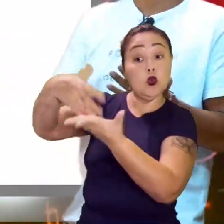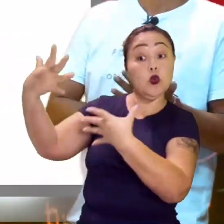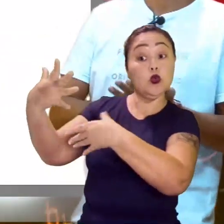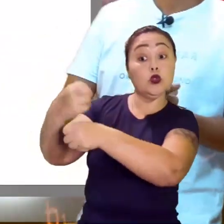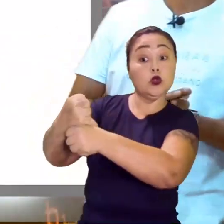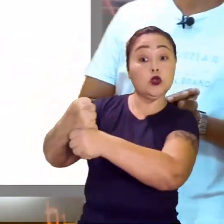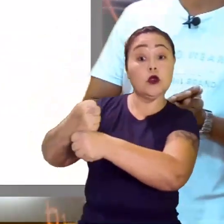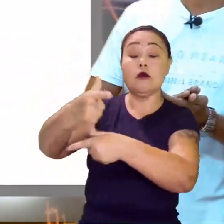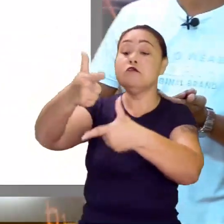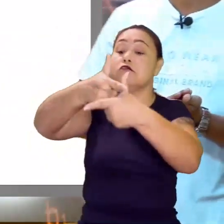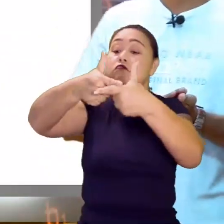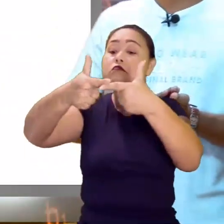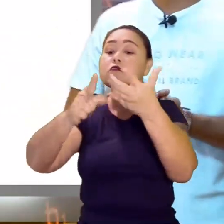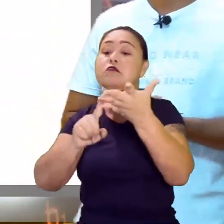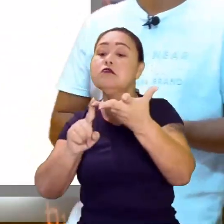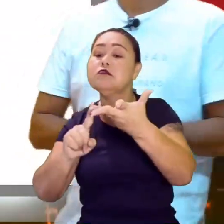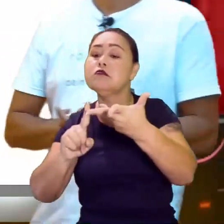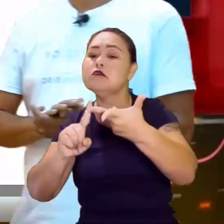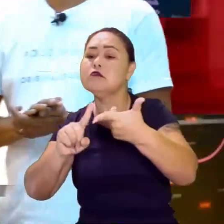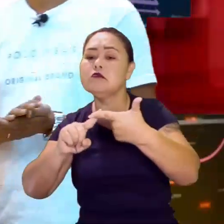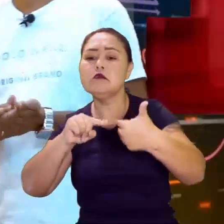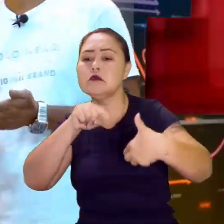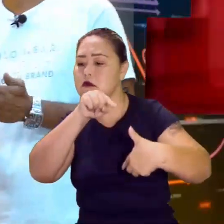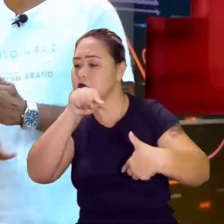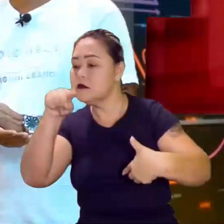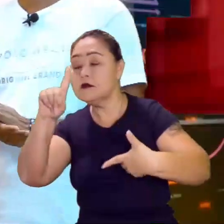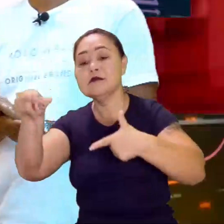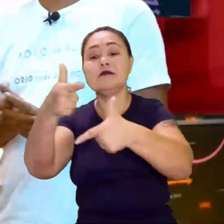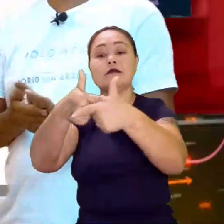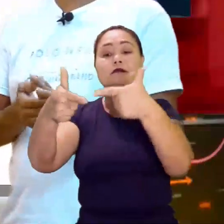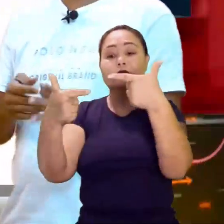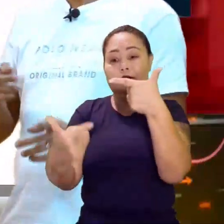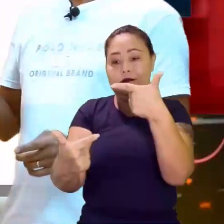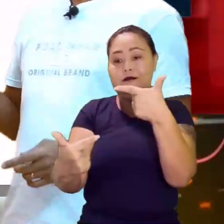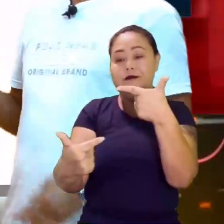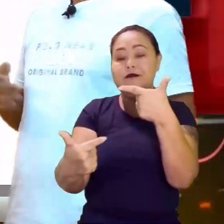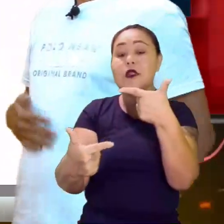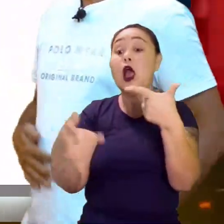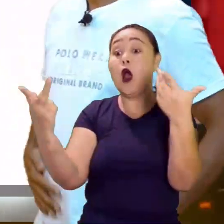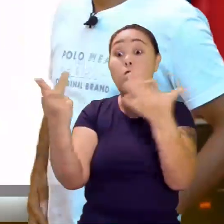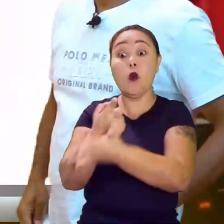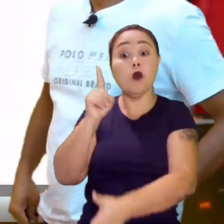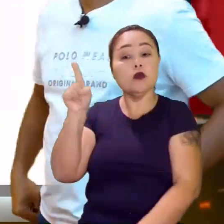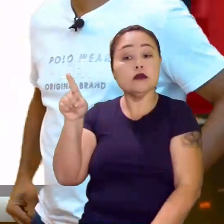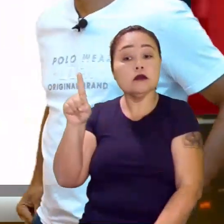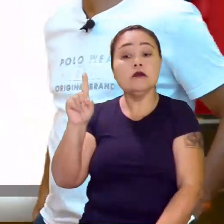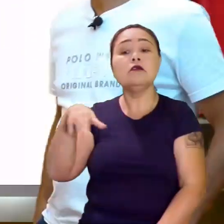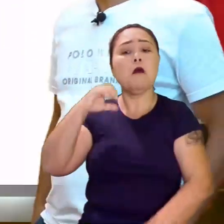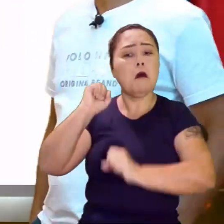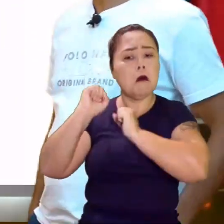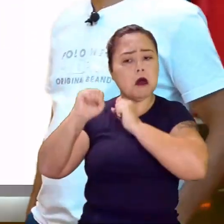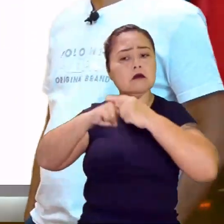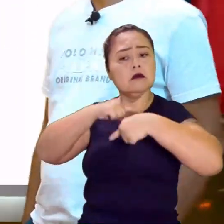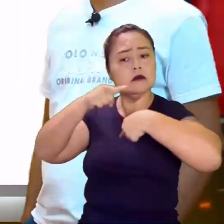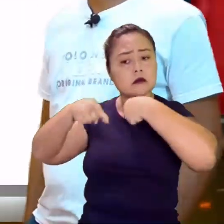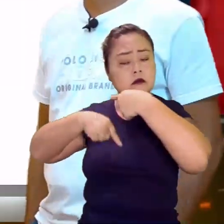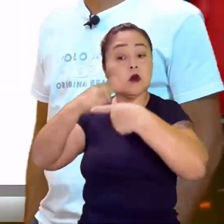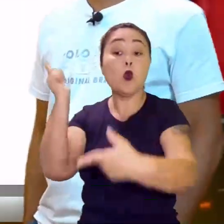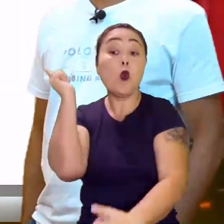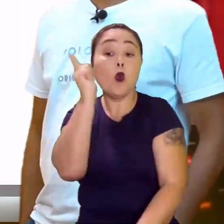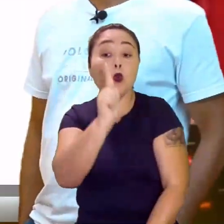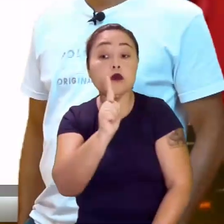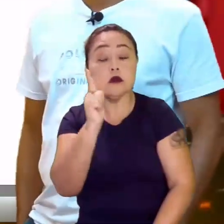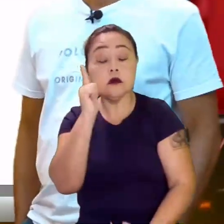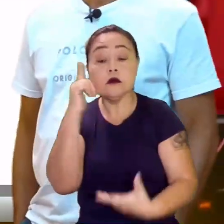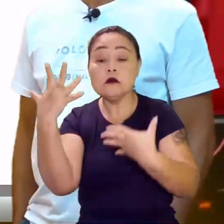né? Multiplicar pela quantidade de termos e dividir por 2. Isso. Então, quando isso acontecer, é só você fazer esse processo que você consegue